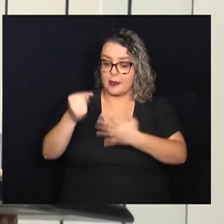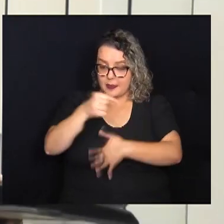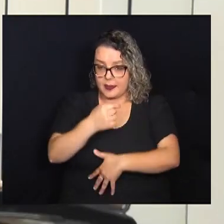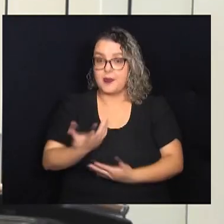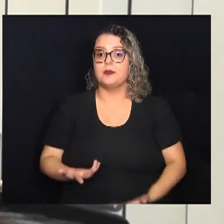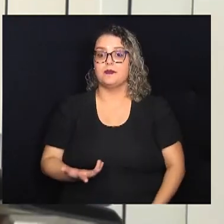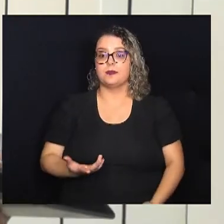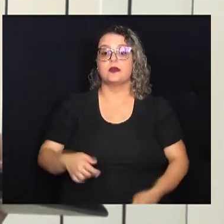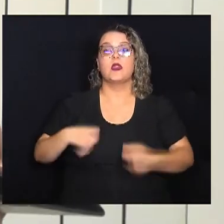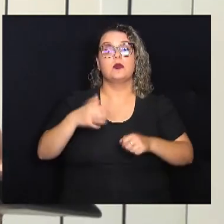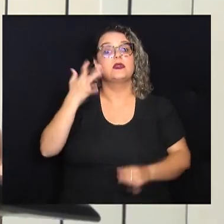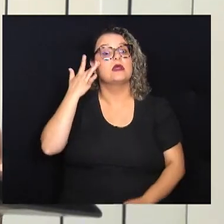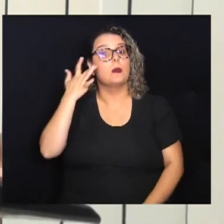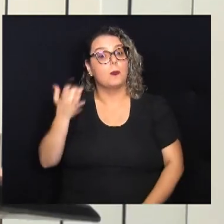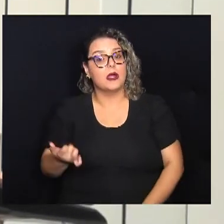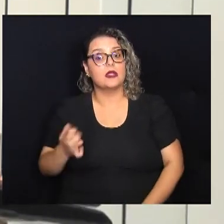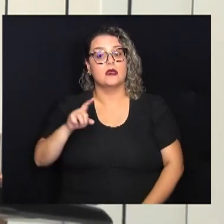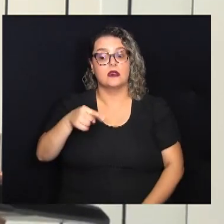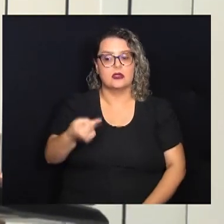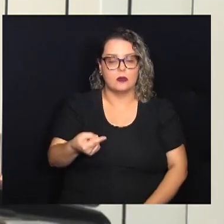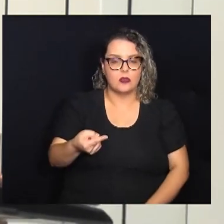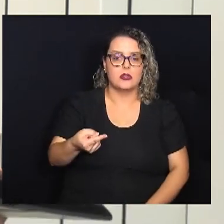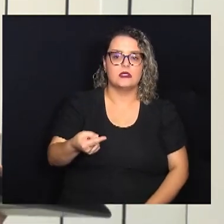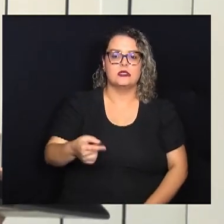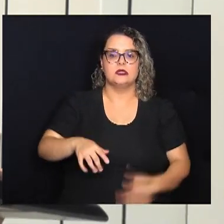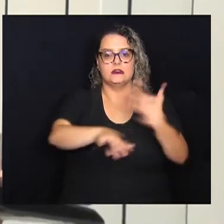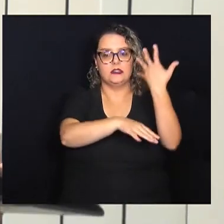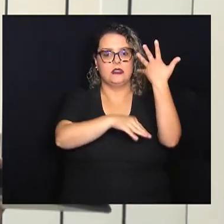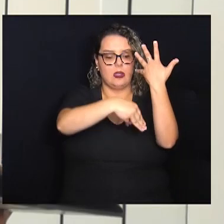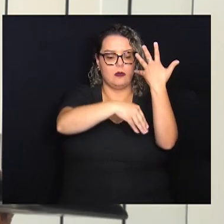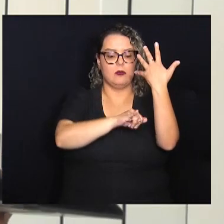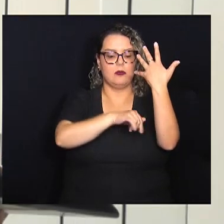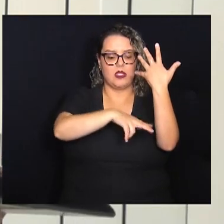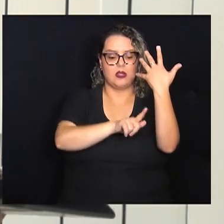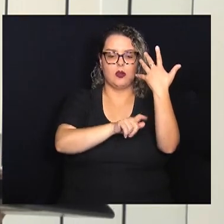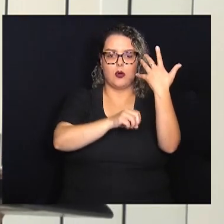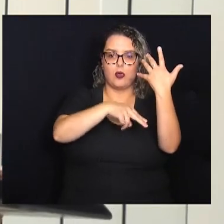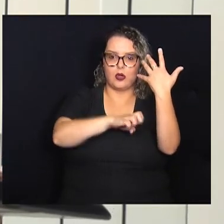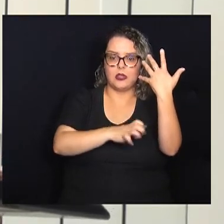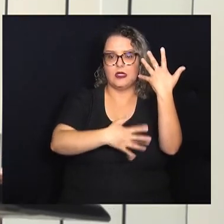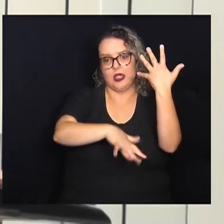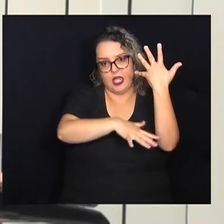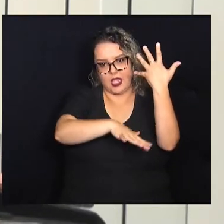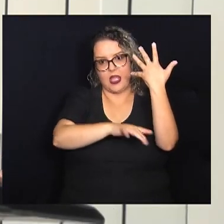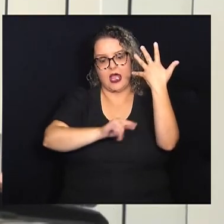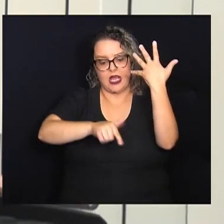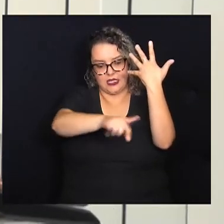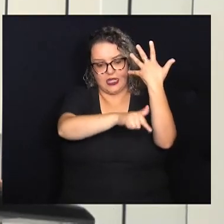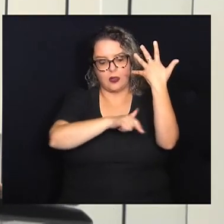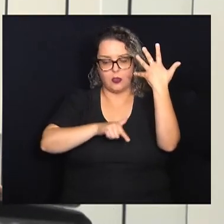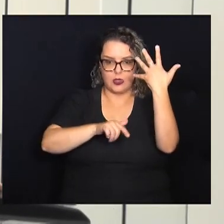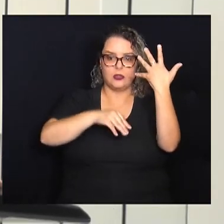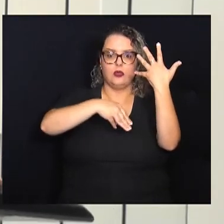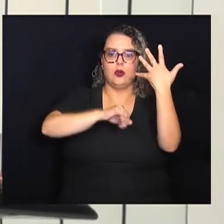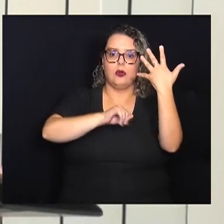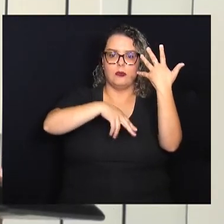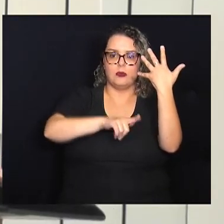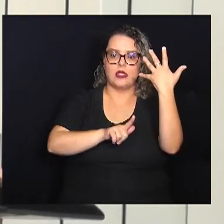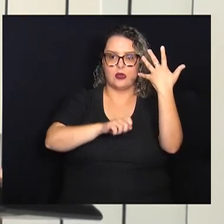tem que ir amanhã e depois lá na Praça José Mingoni, que é conhecido como a Lagoa do Mingoni, que fica na Avenida das